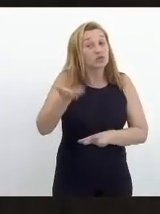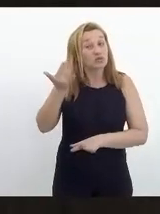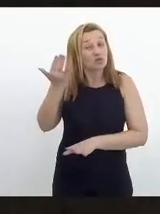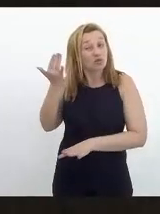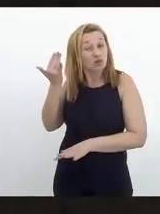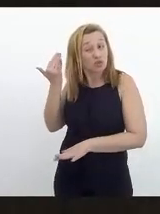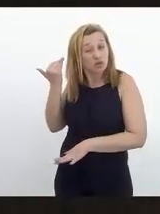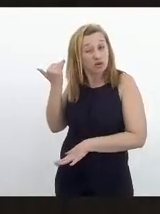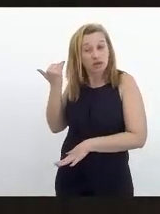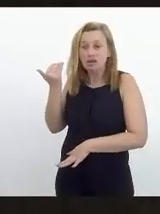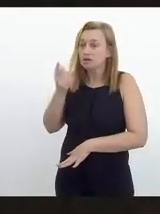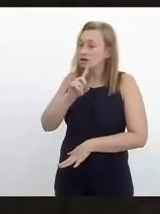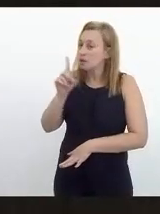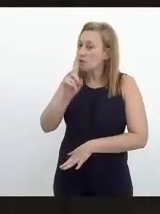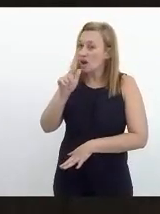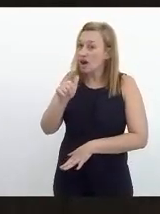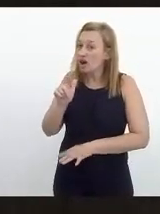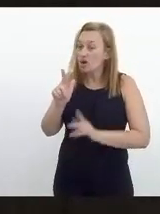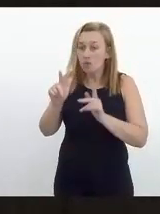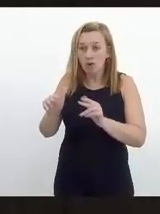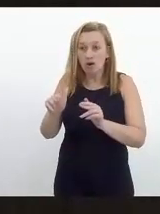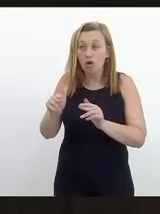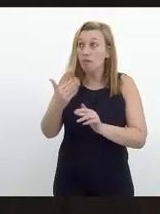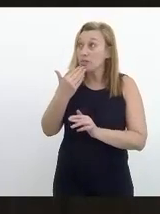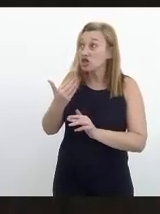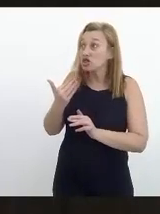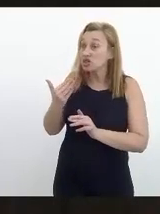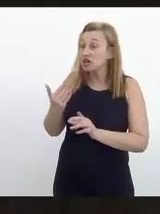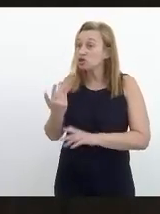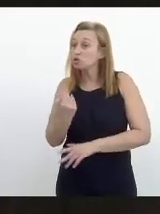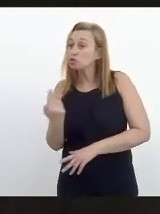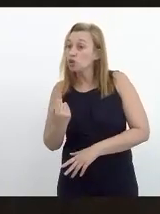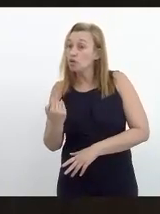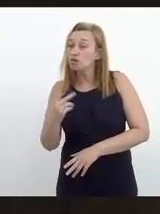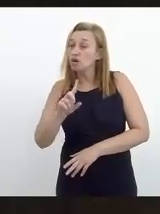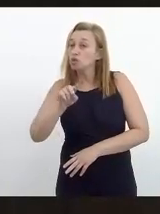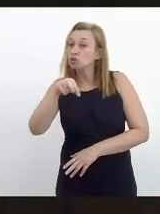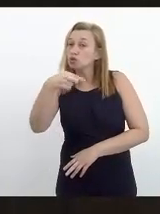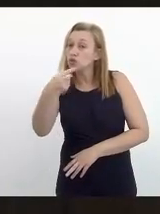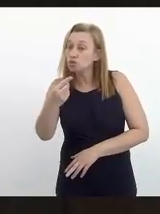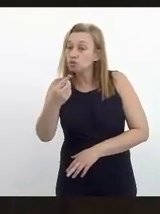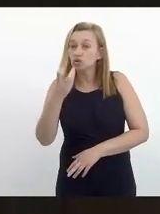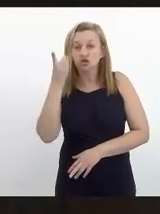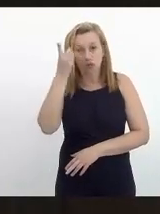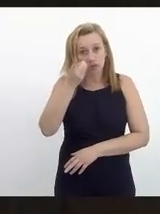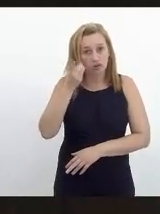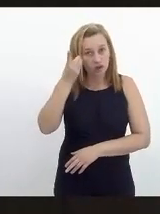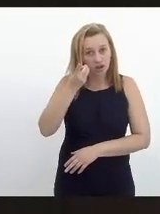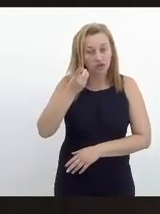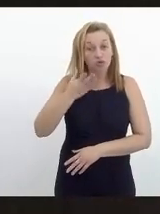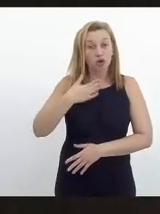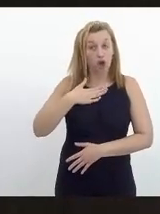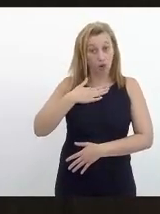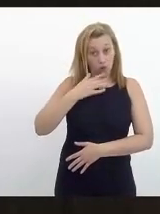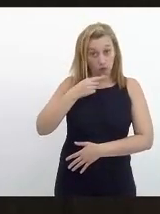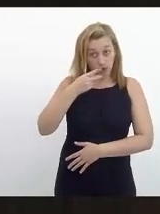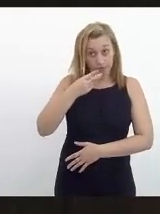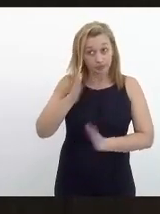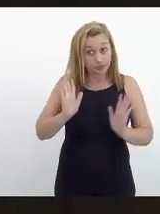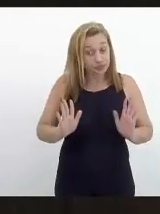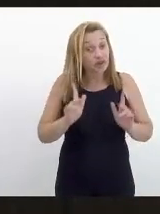anterior, não era isso. Eu pedi a ele que desse coautoria aos demais. Foi isso que eu disse.